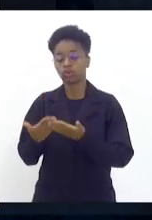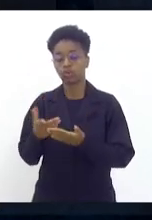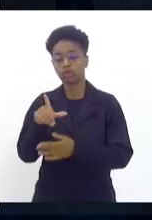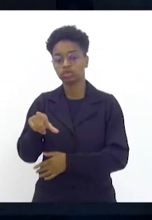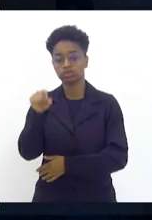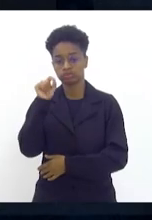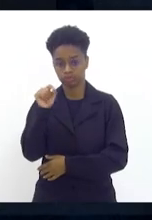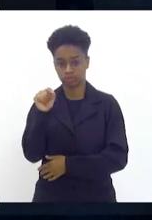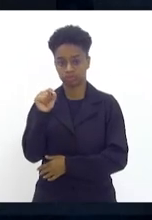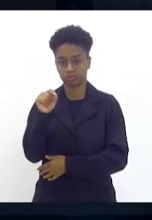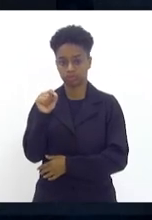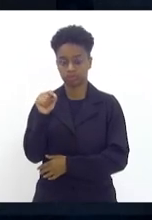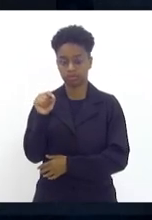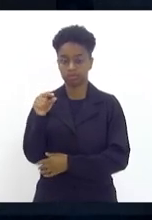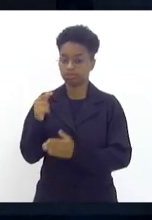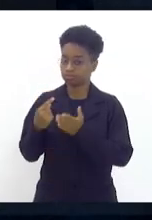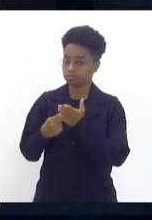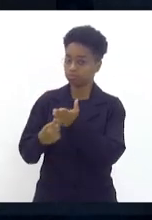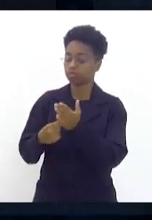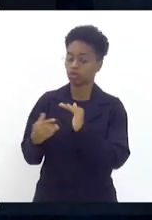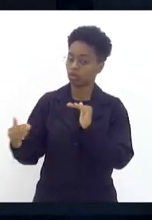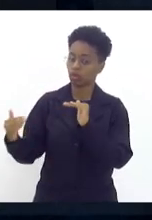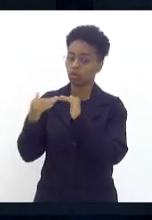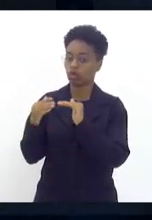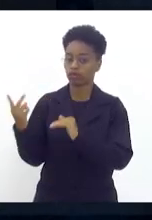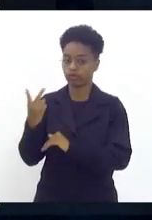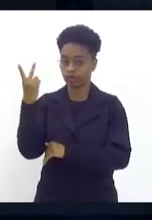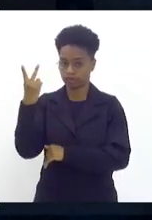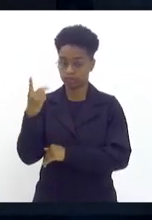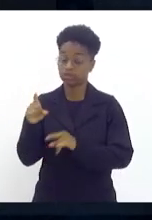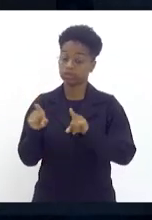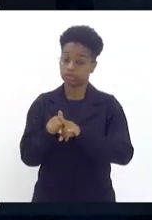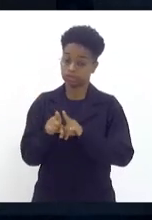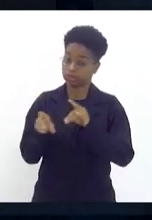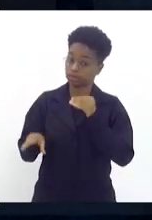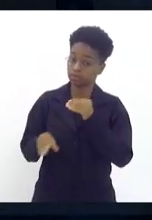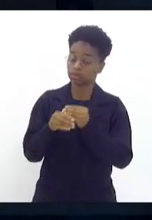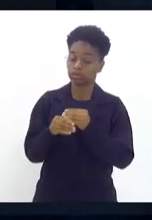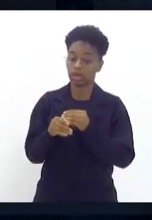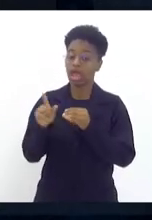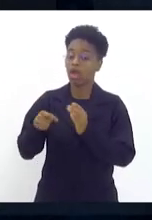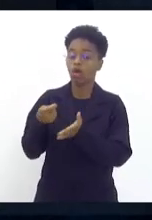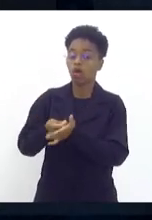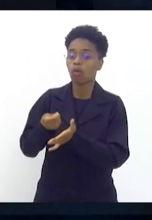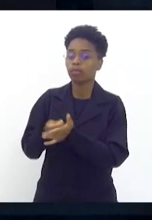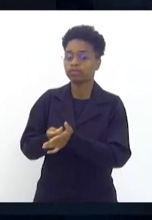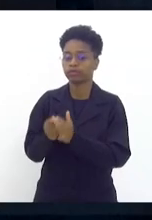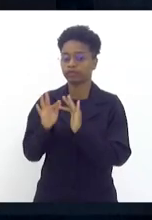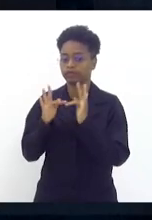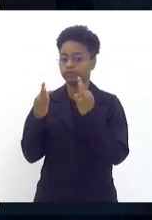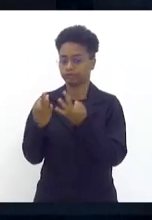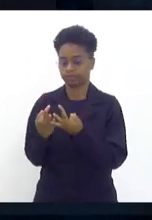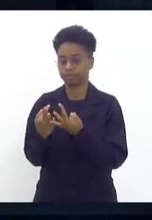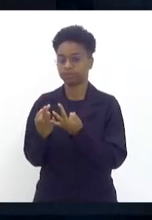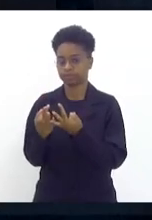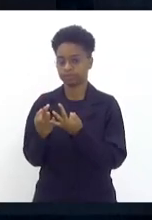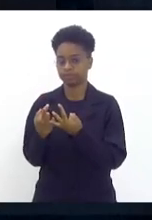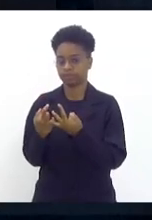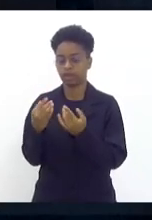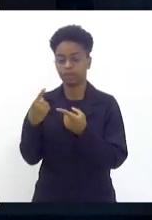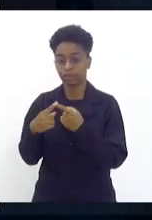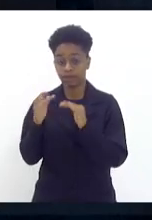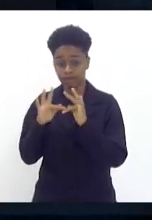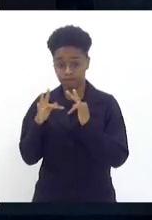escola que comungue dos seus valores. E digo mais, né, é um dever da família. Né? Uma família